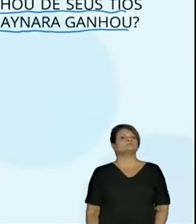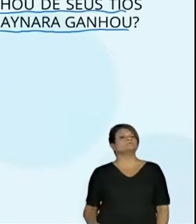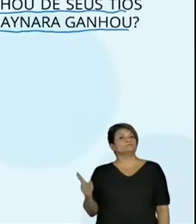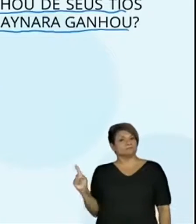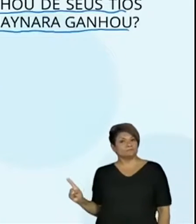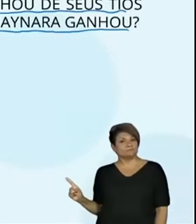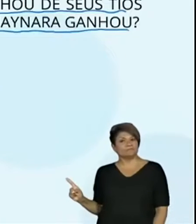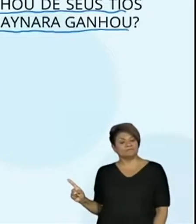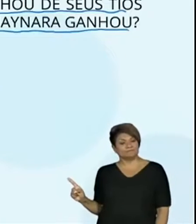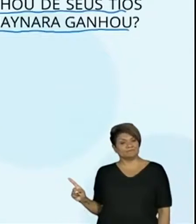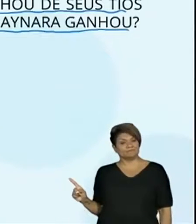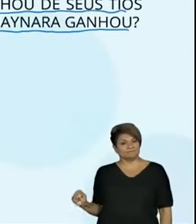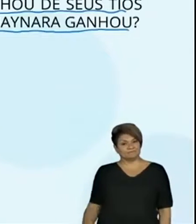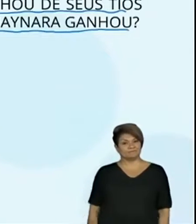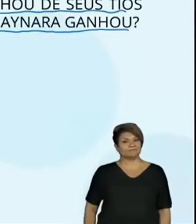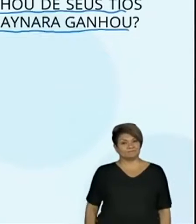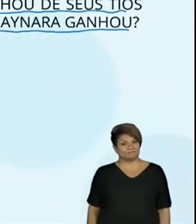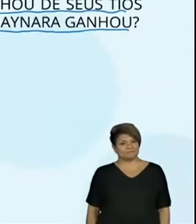Está aqui elas.